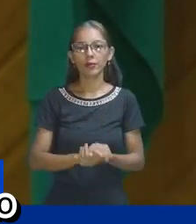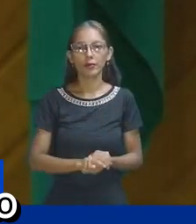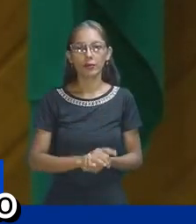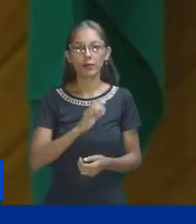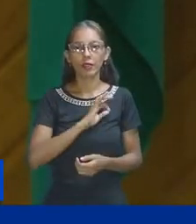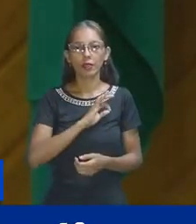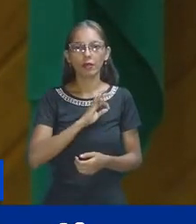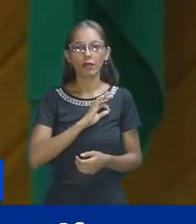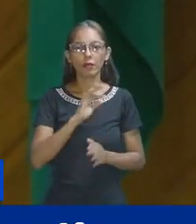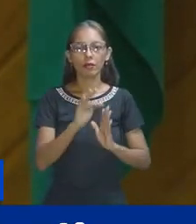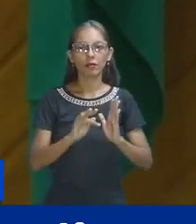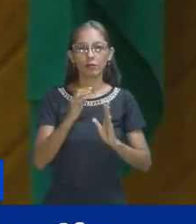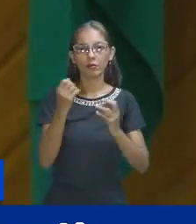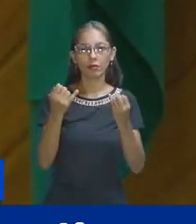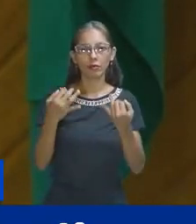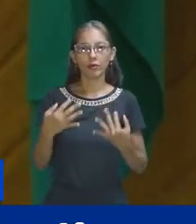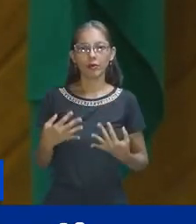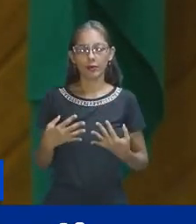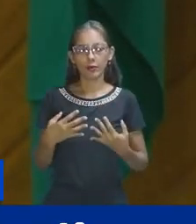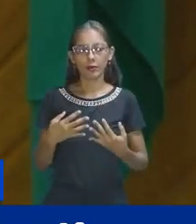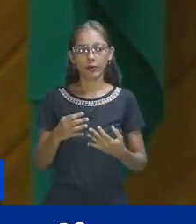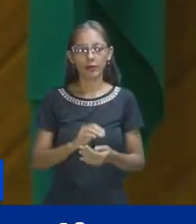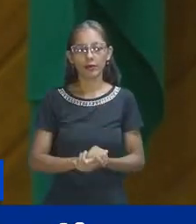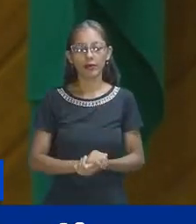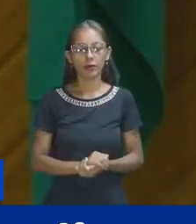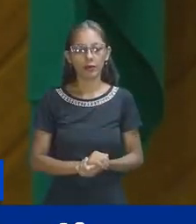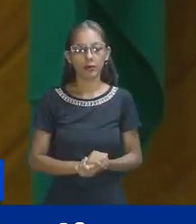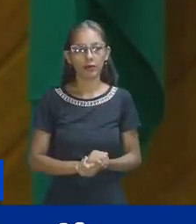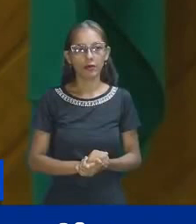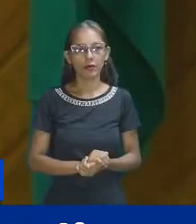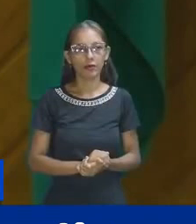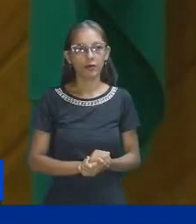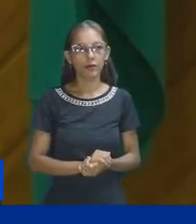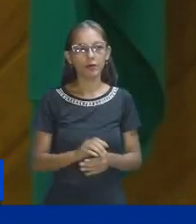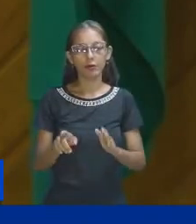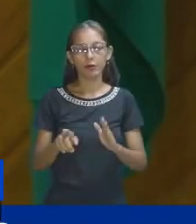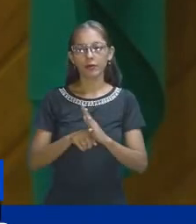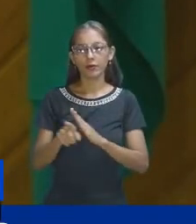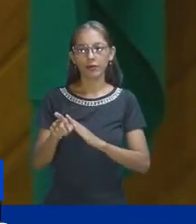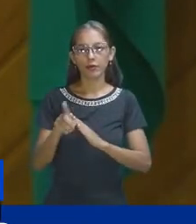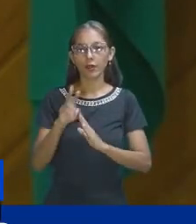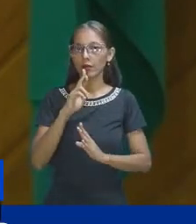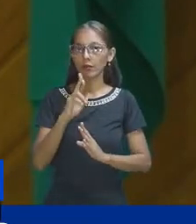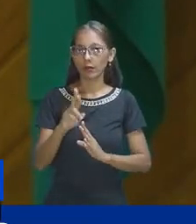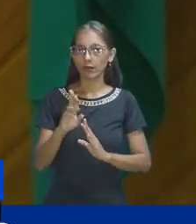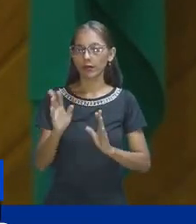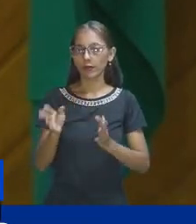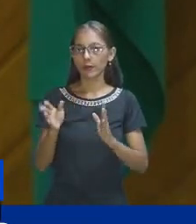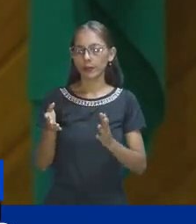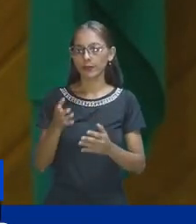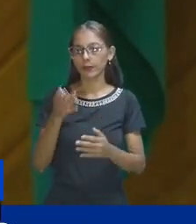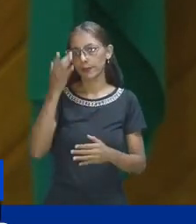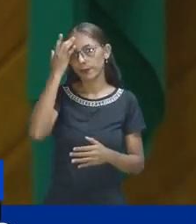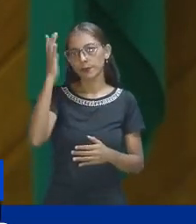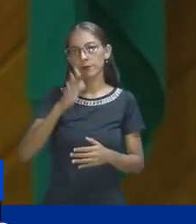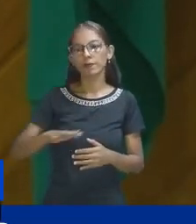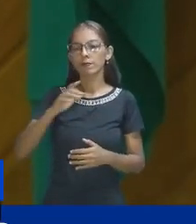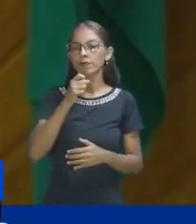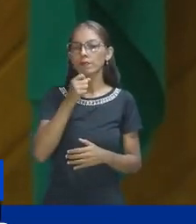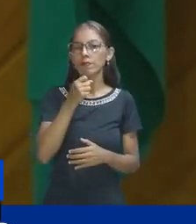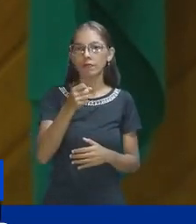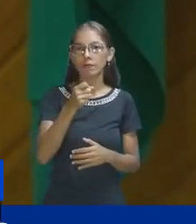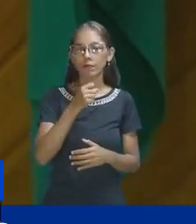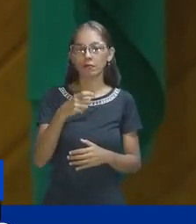Polícia Federal. Ele respondeu a seguinte pergunta: dentre as pessoas ouvidas, disseram se estavam sendo encaminhados a um local